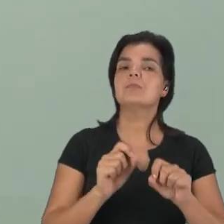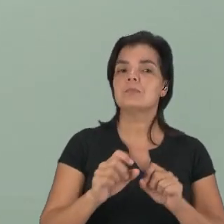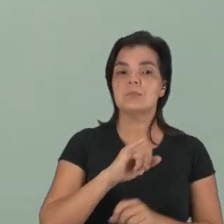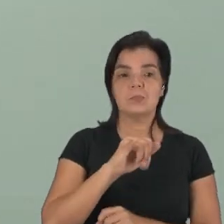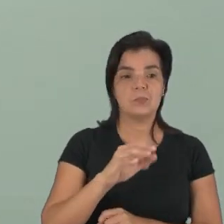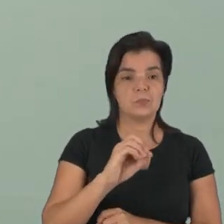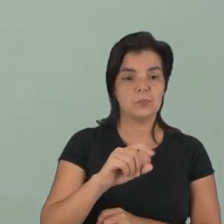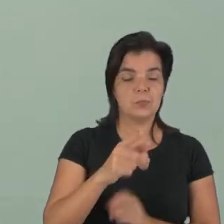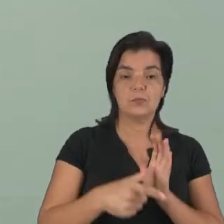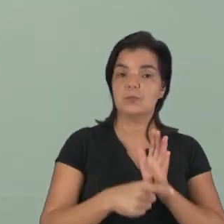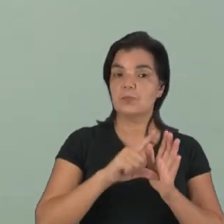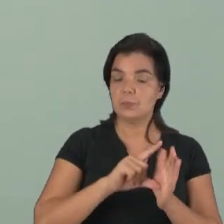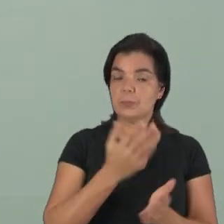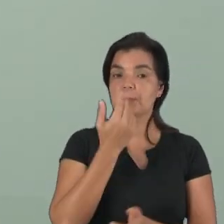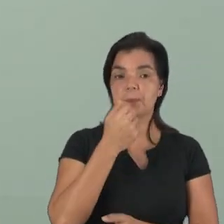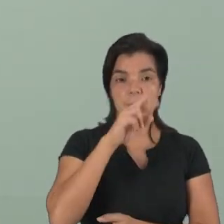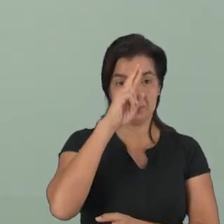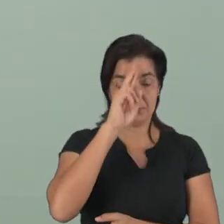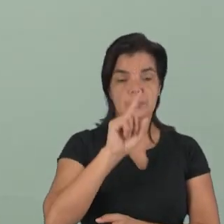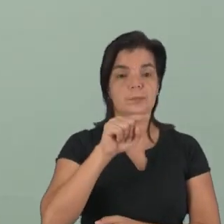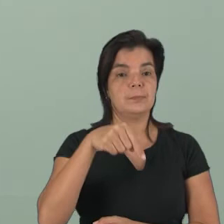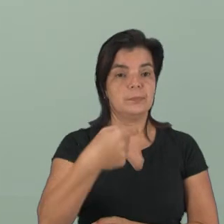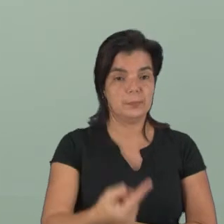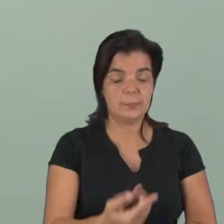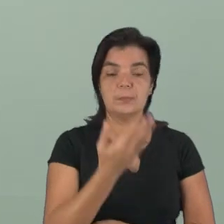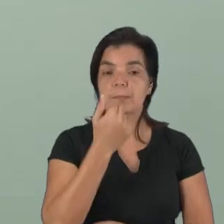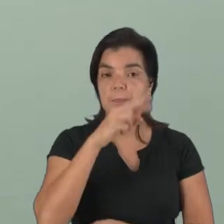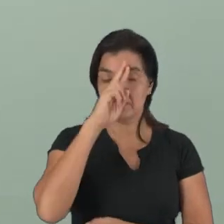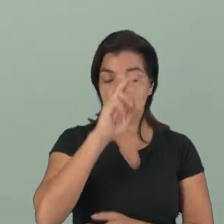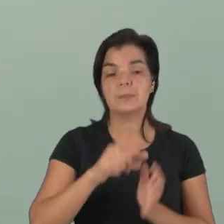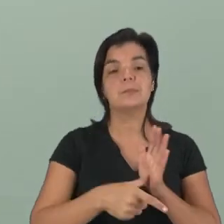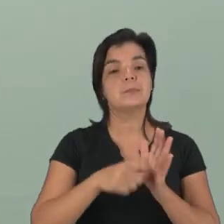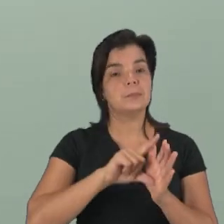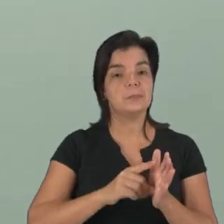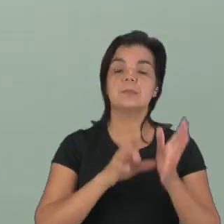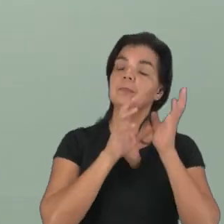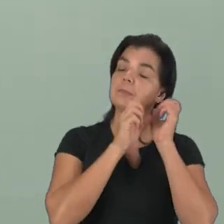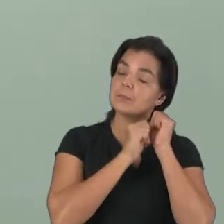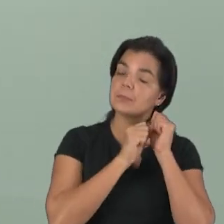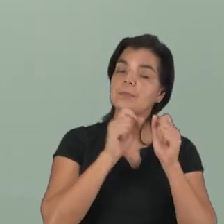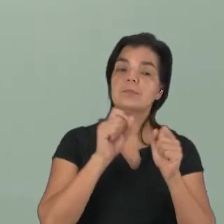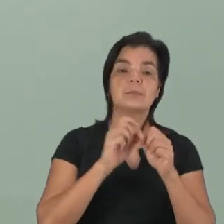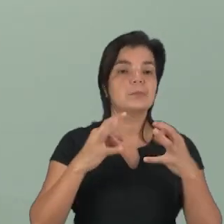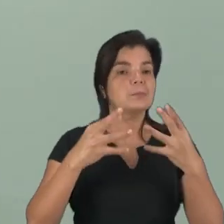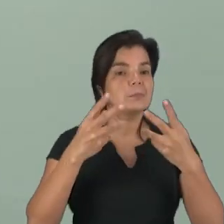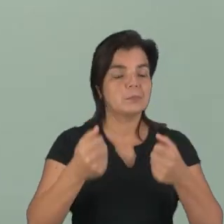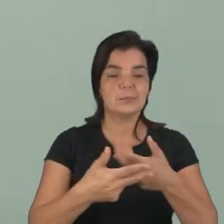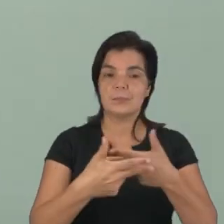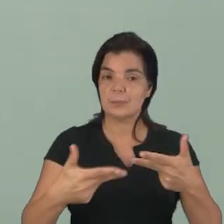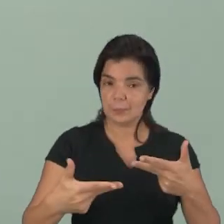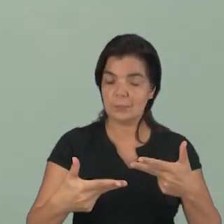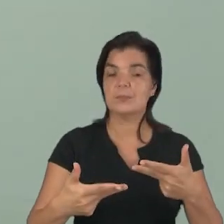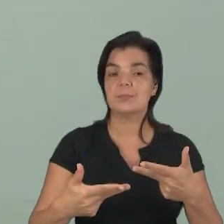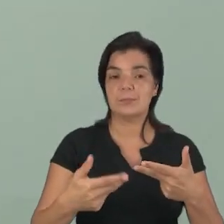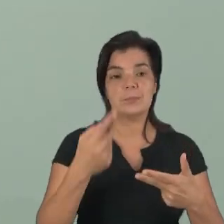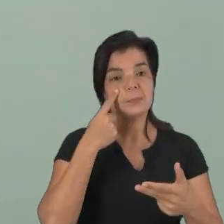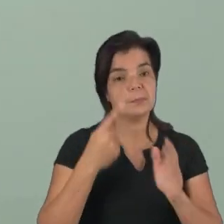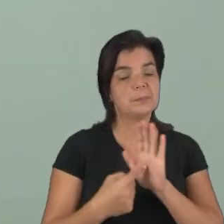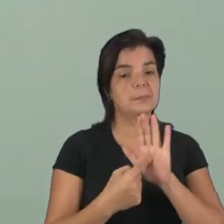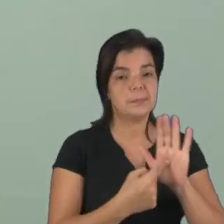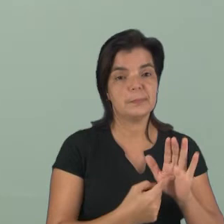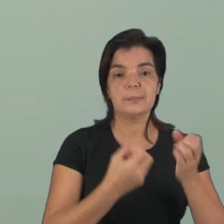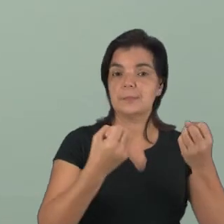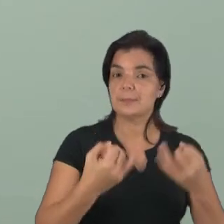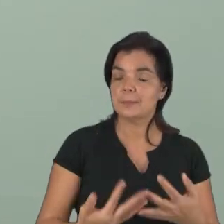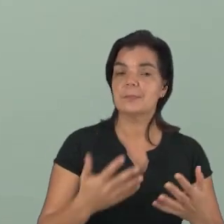que o que João fez antes do almoço depois do almoço e antes de dormir antes de dormir ele fez todas essas atividades que nós